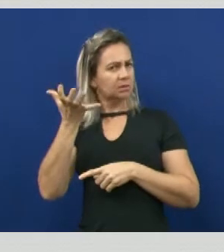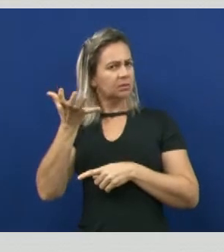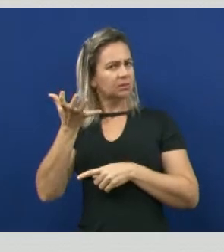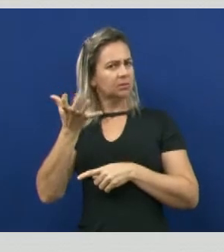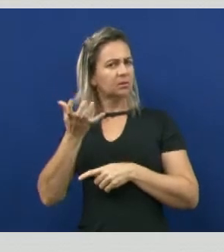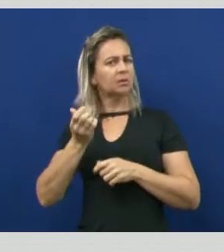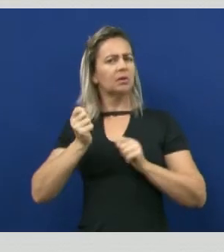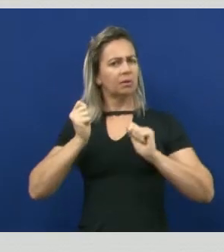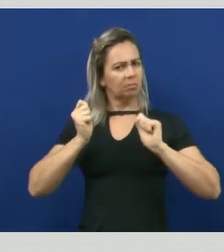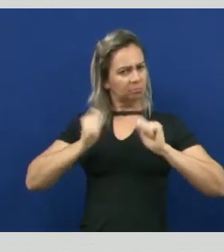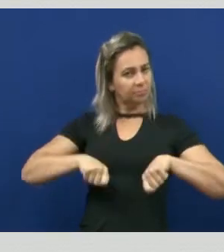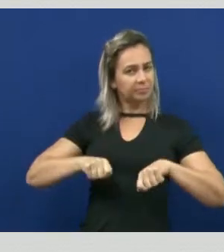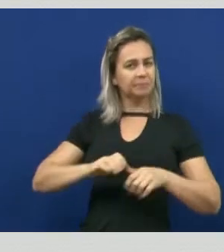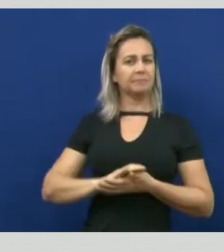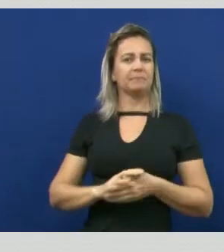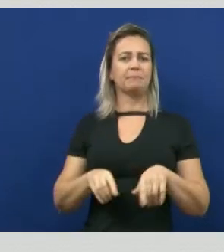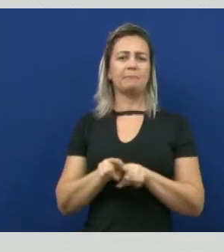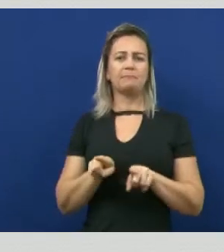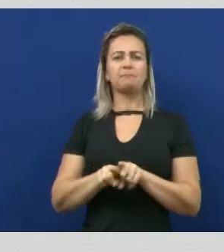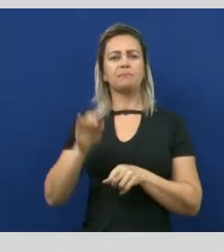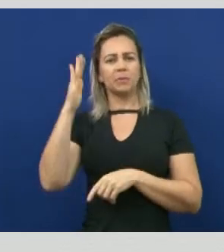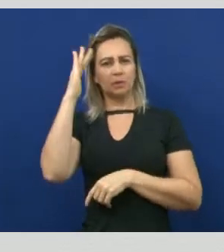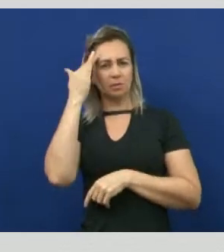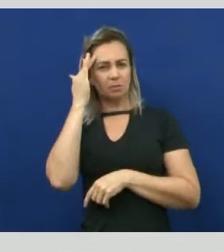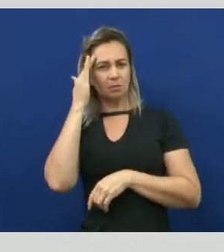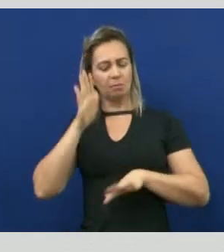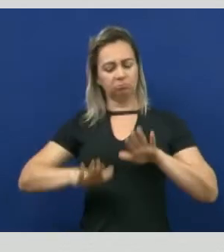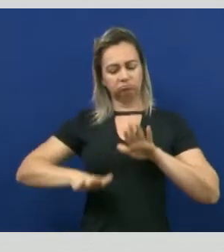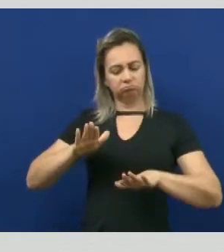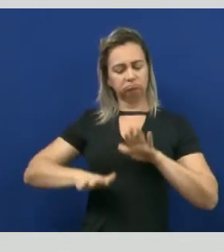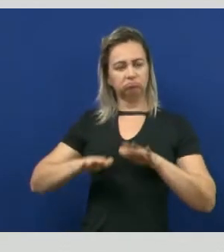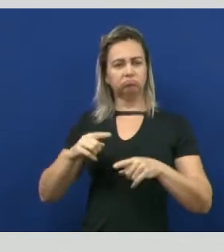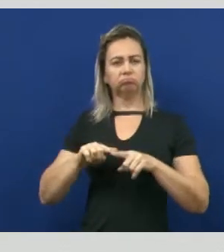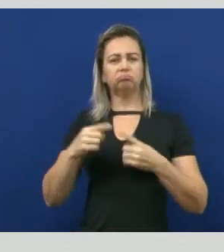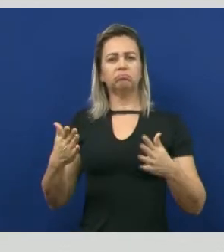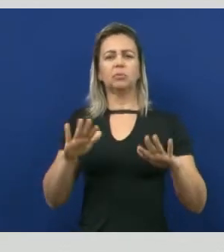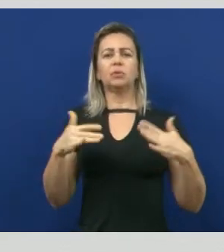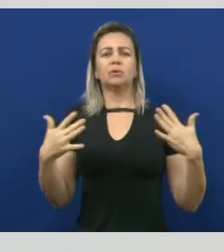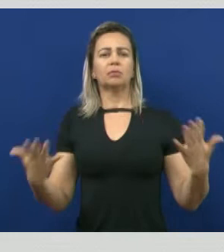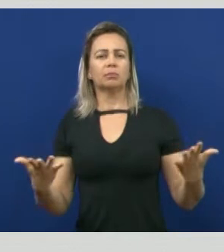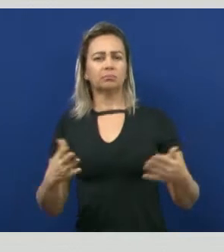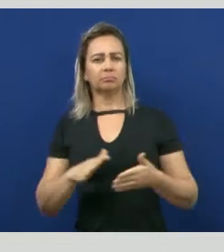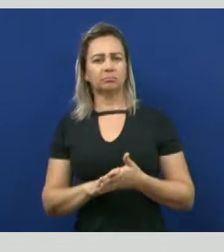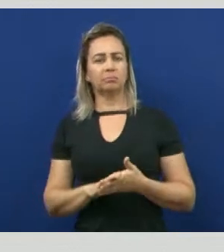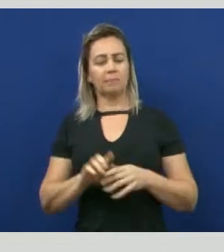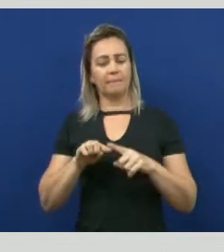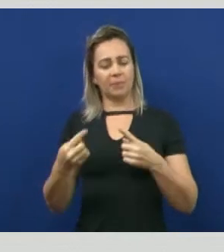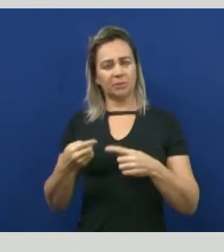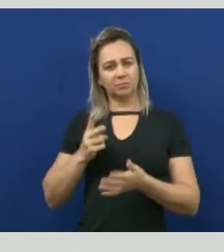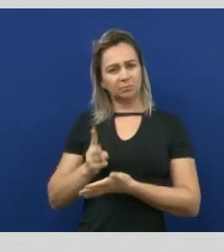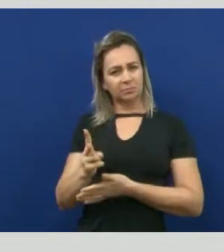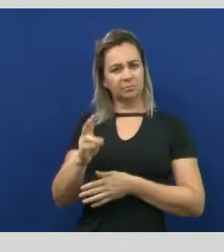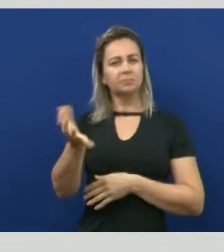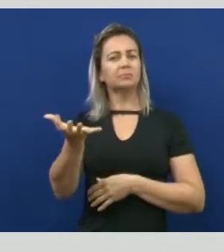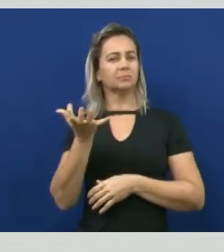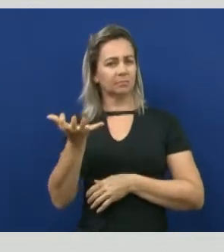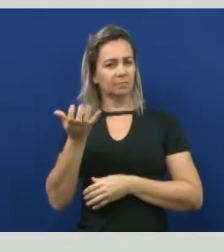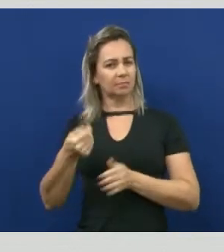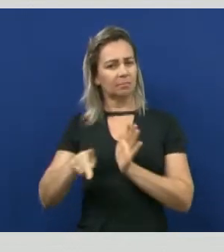para você entender, é exatamente a questão de uma divindade, seja ela qual for, mas era o querer dela que se